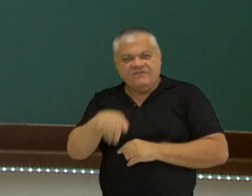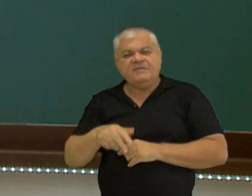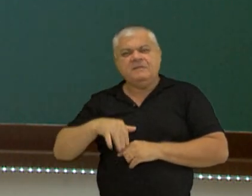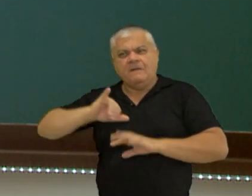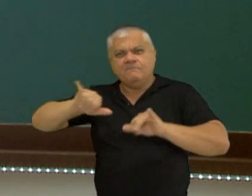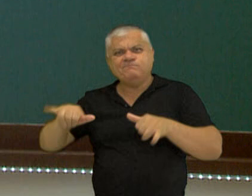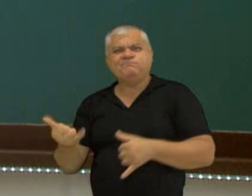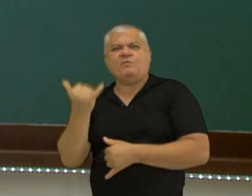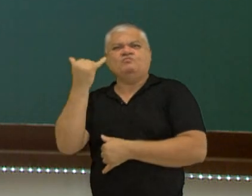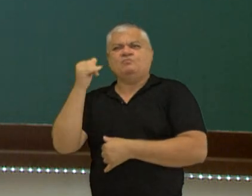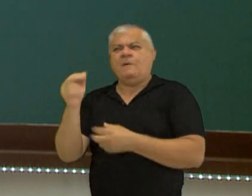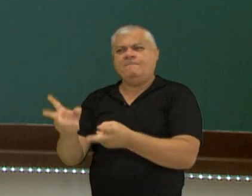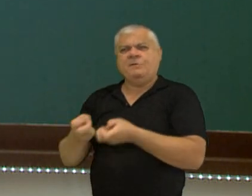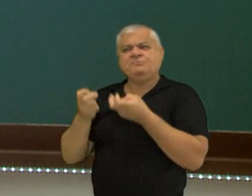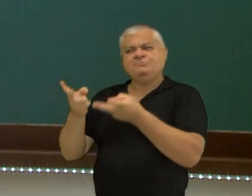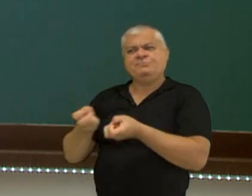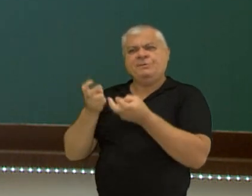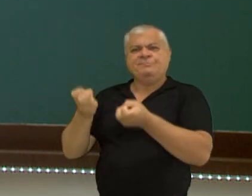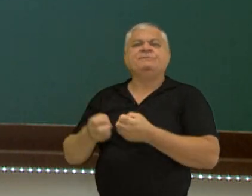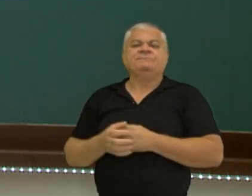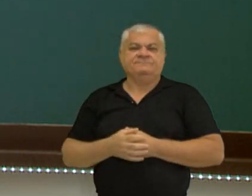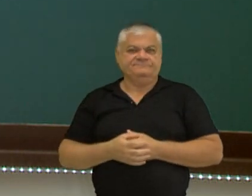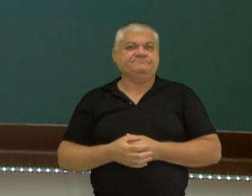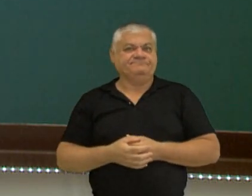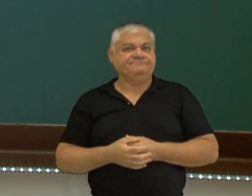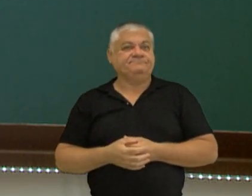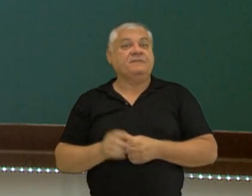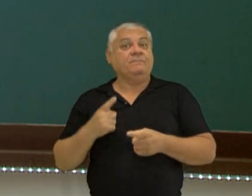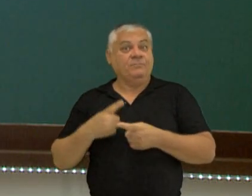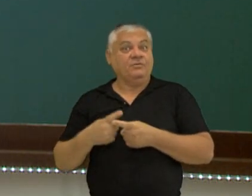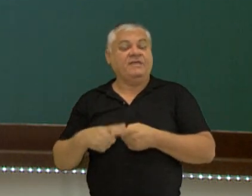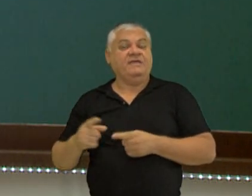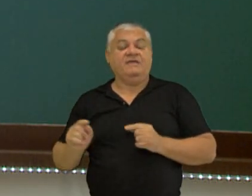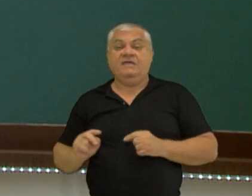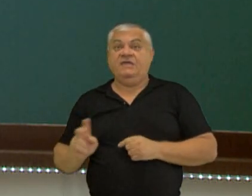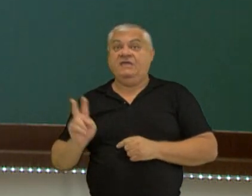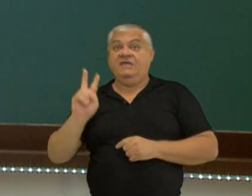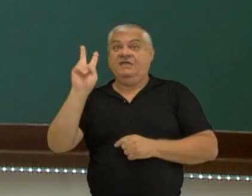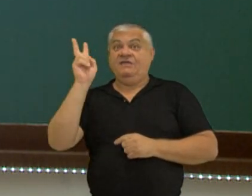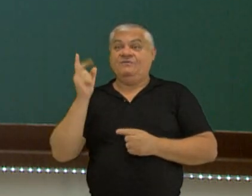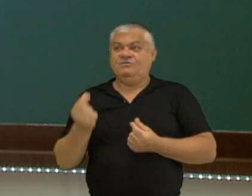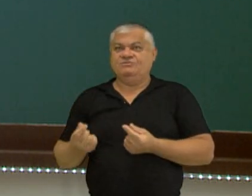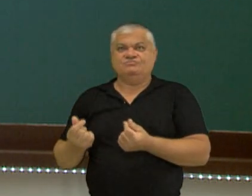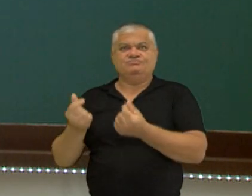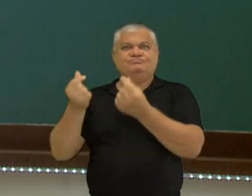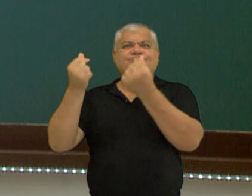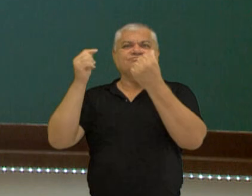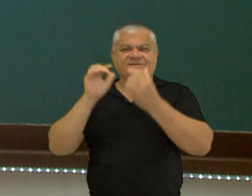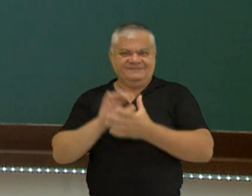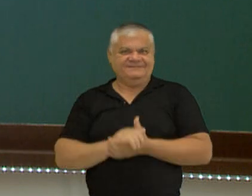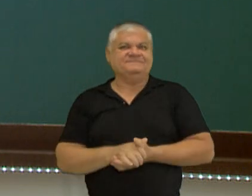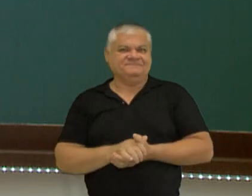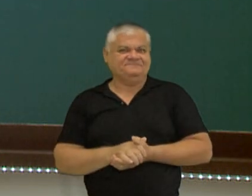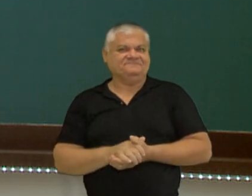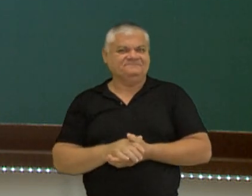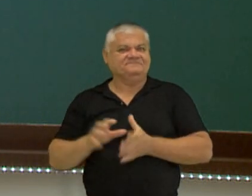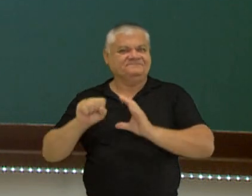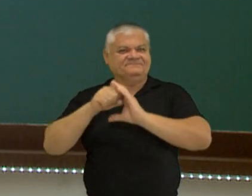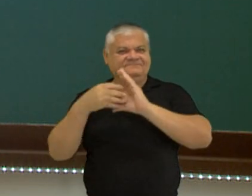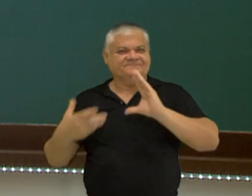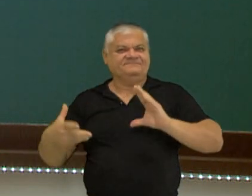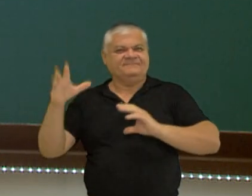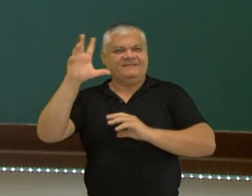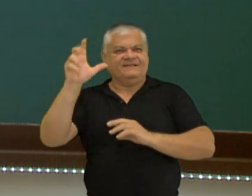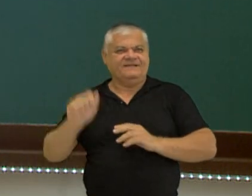longo da história no continente africano, certo? Por ser muito rico em reservas minerais. Então, algumas características da África ali para a